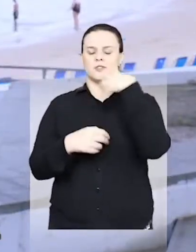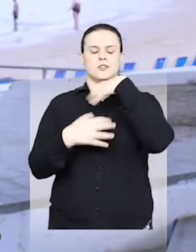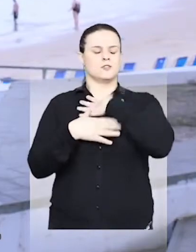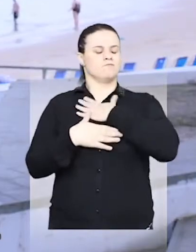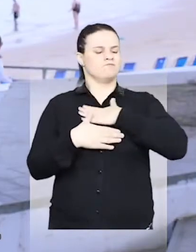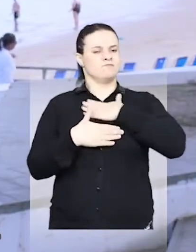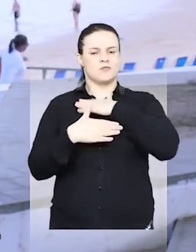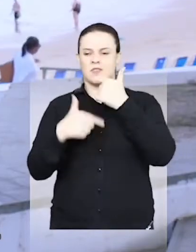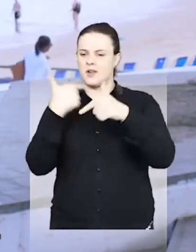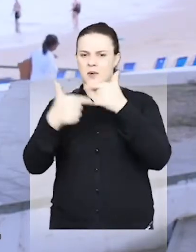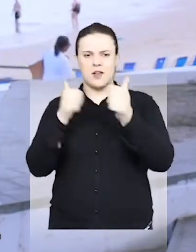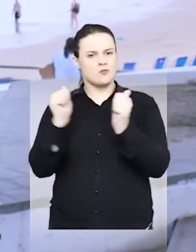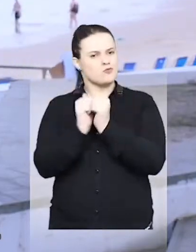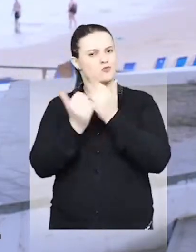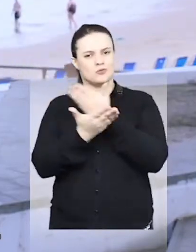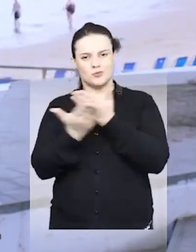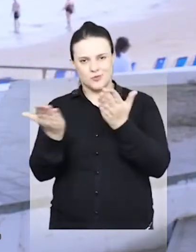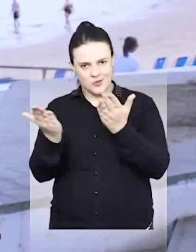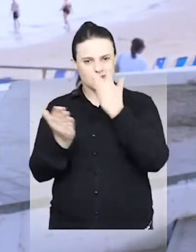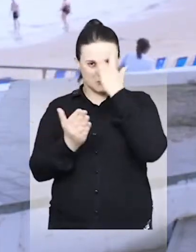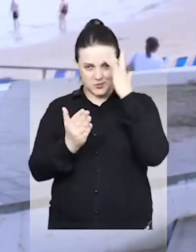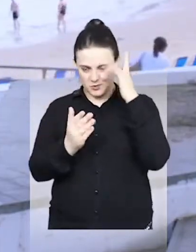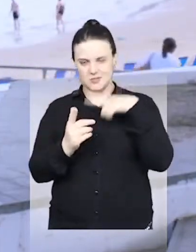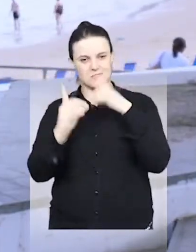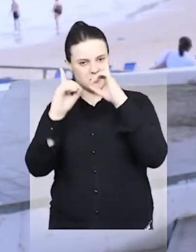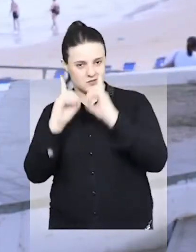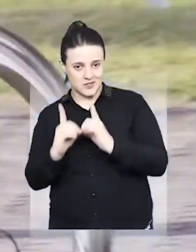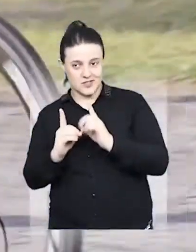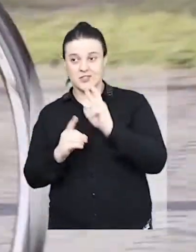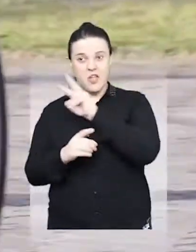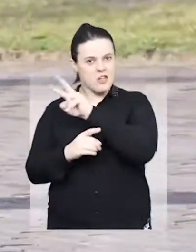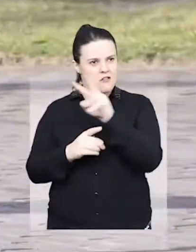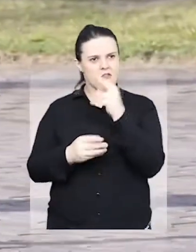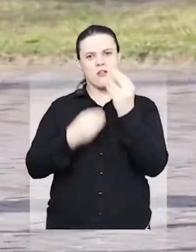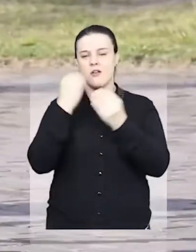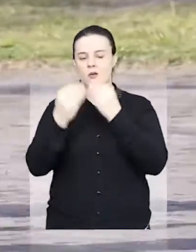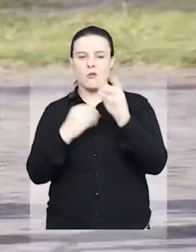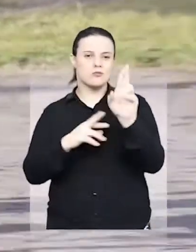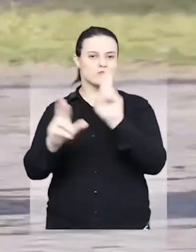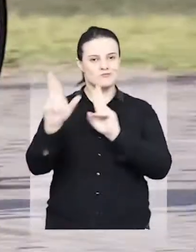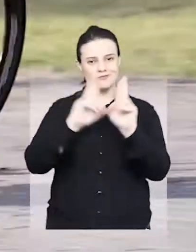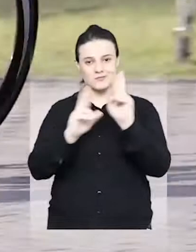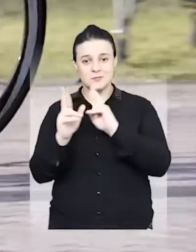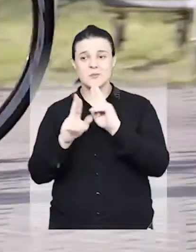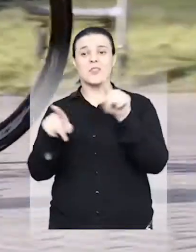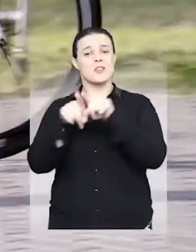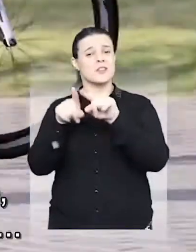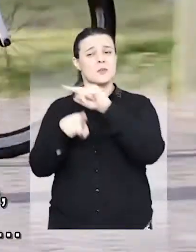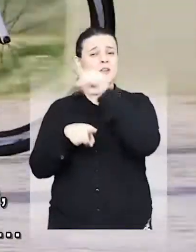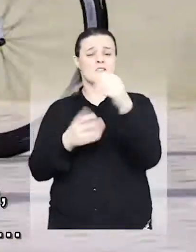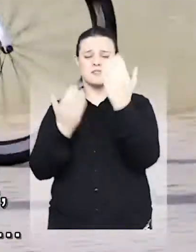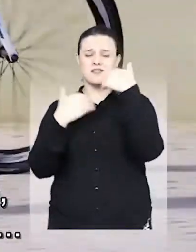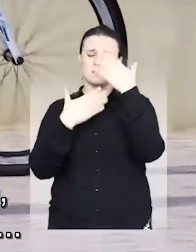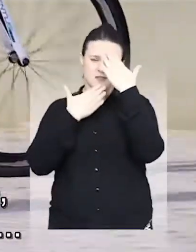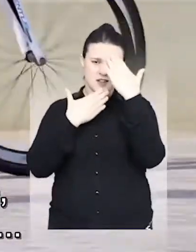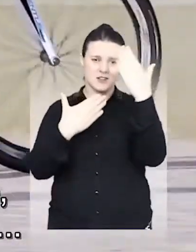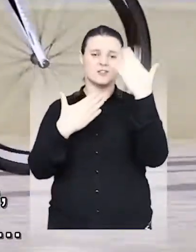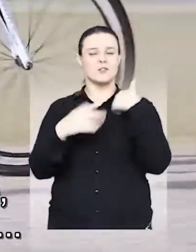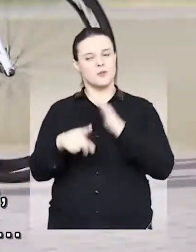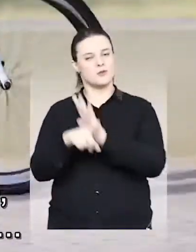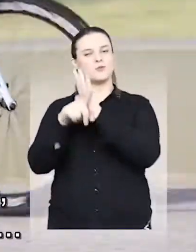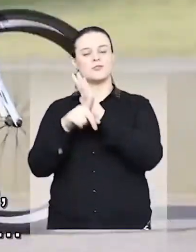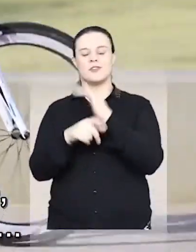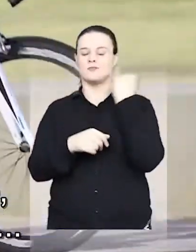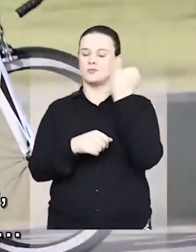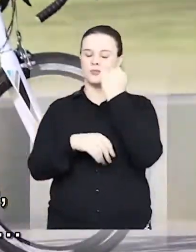muito gratificante para mim trabalhar com pessoas de alguma deficiência e ver a resposta deles e ver a gratidão que eles têm pela gente,